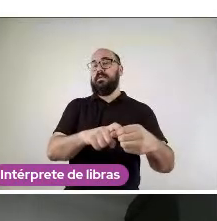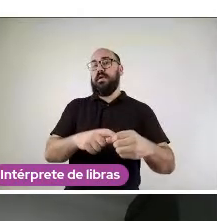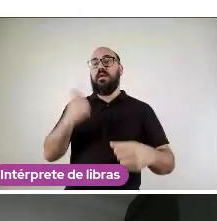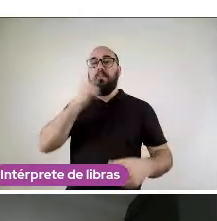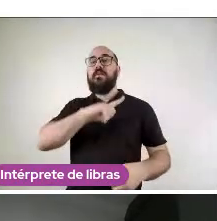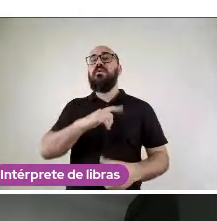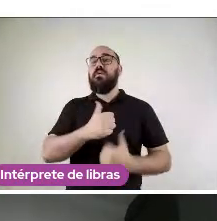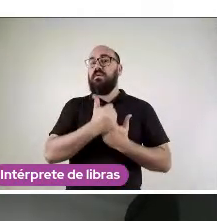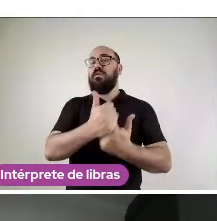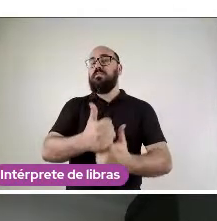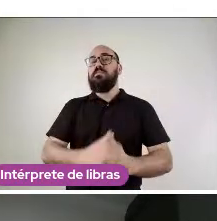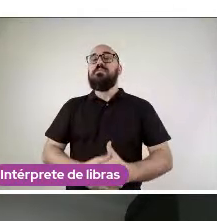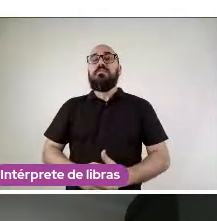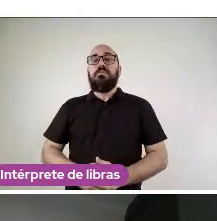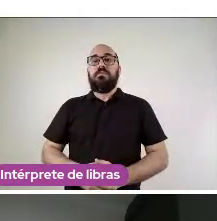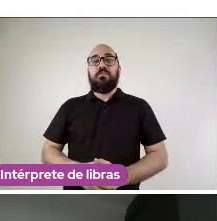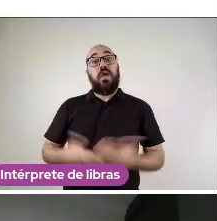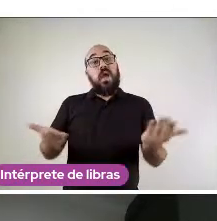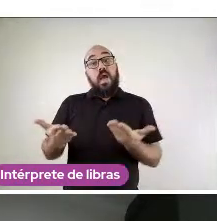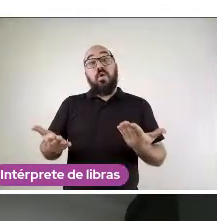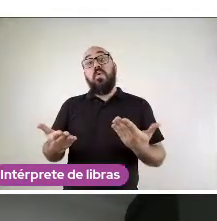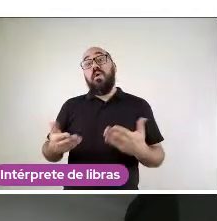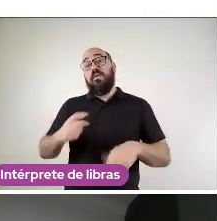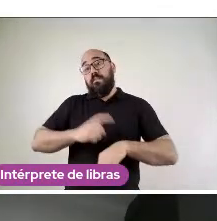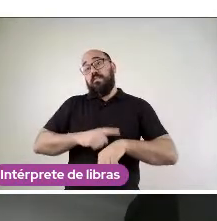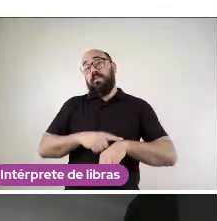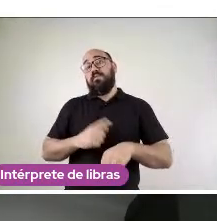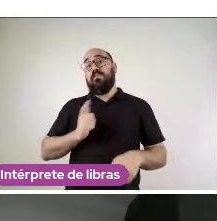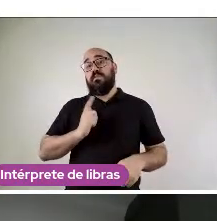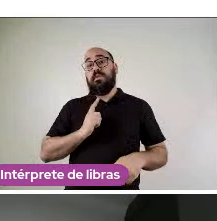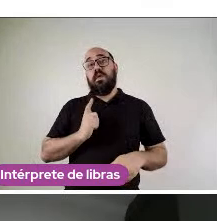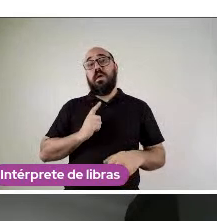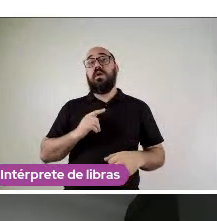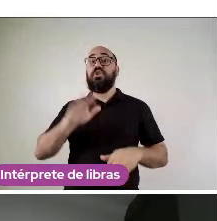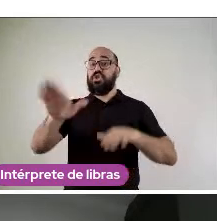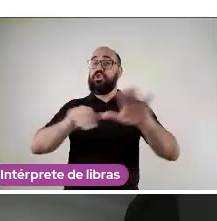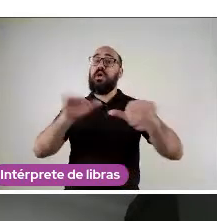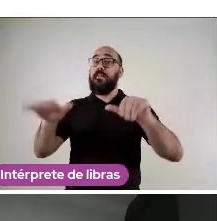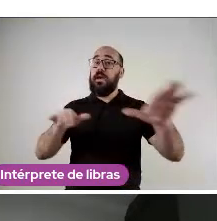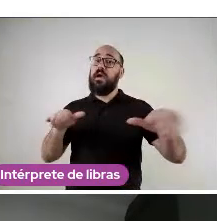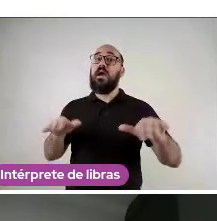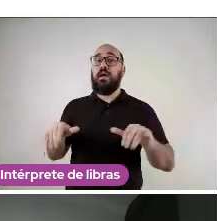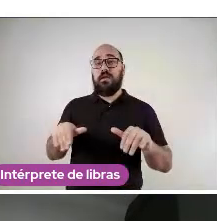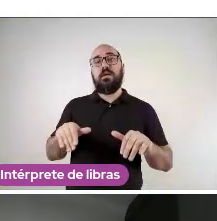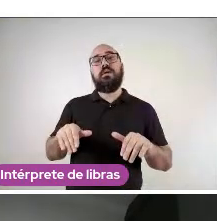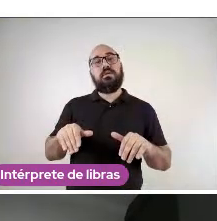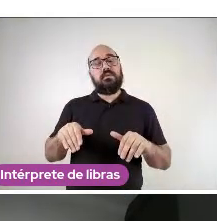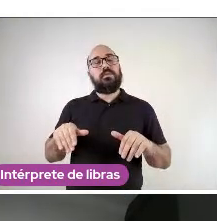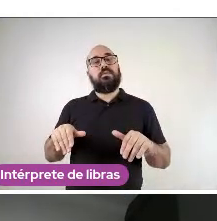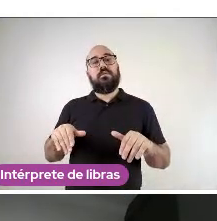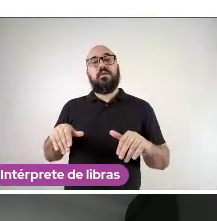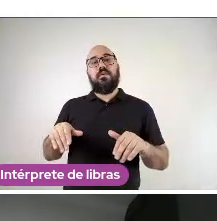no momento, estão abertas, né, as chamadas para a convocatória para